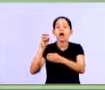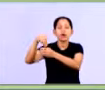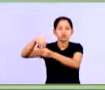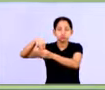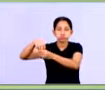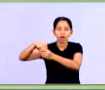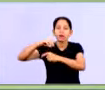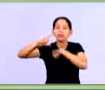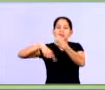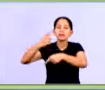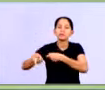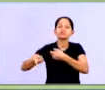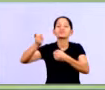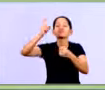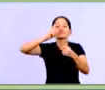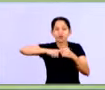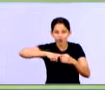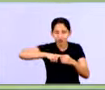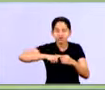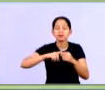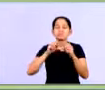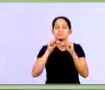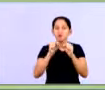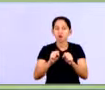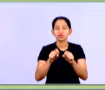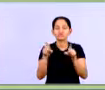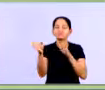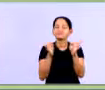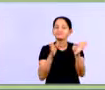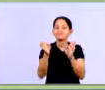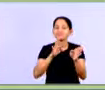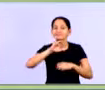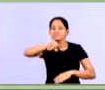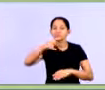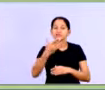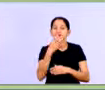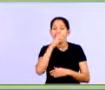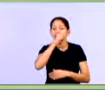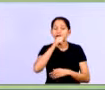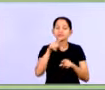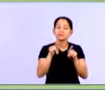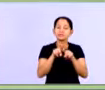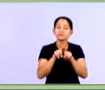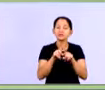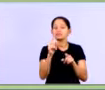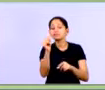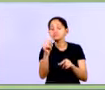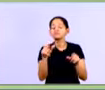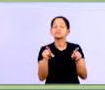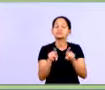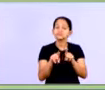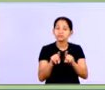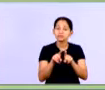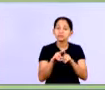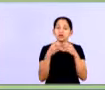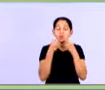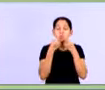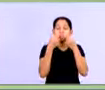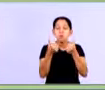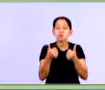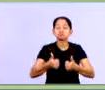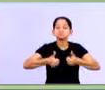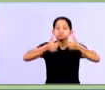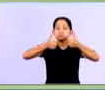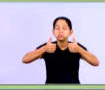pode ter o que a gente chama de negócios de oportunidade, né, professor? Negócio de oportunidade quando você tem o dinheiro na mão e às vezes você encontra um bom negócio para fazer,